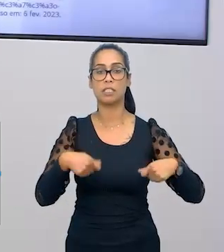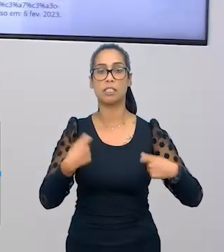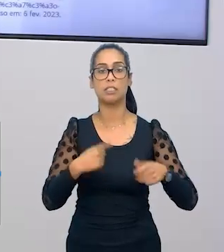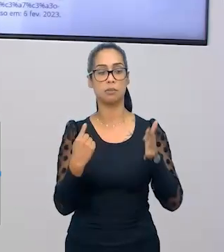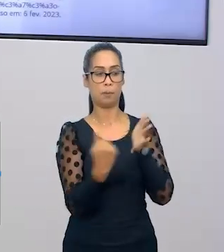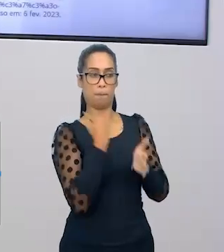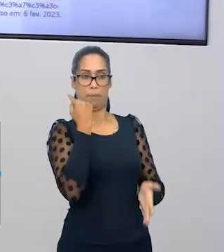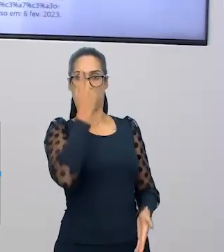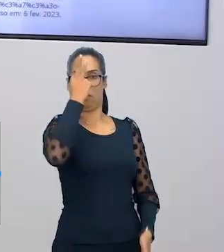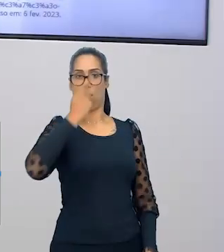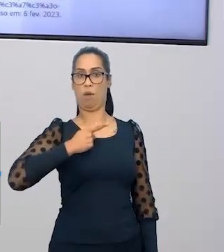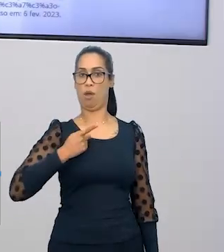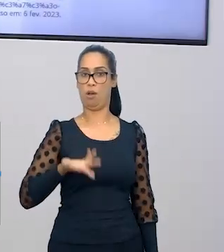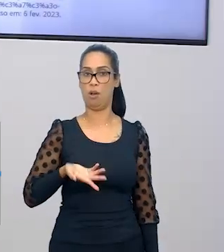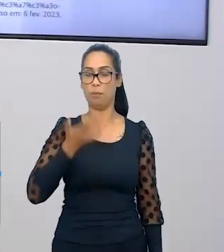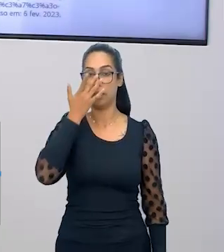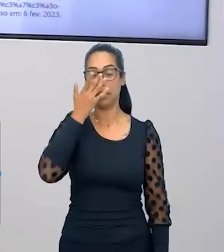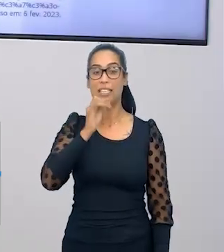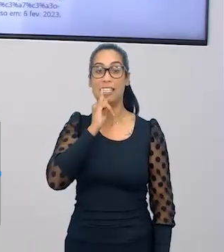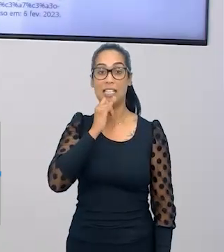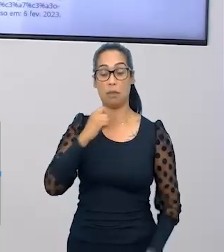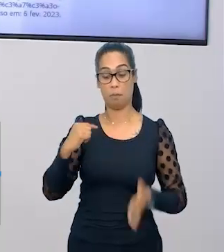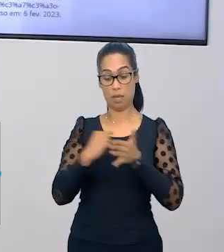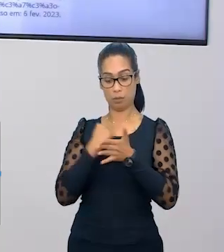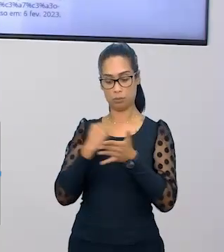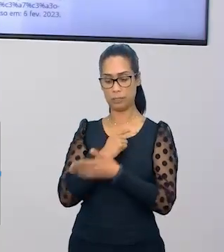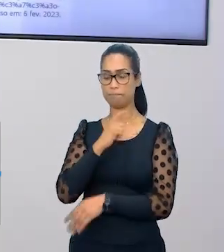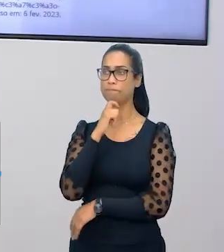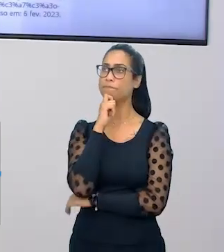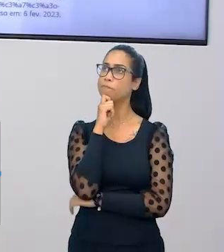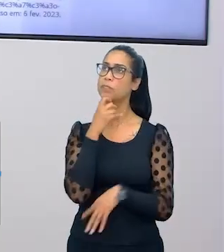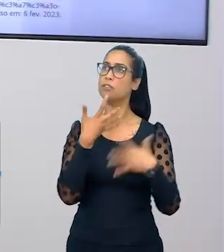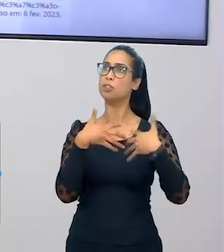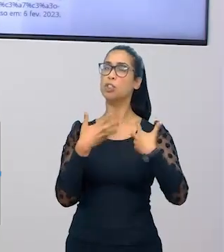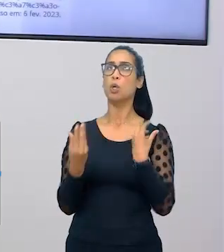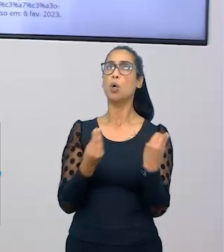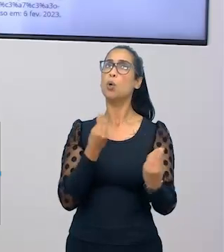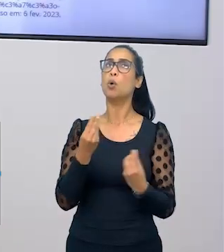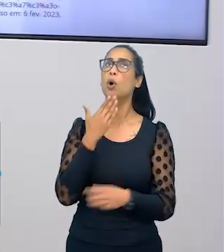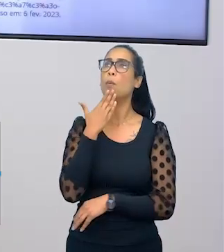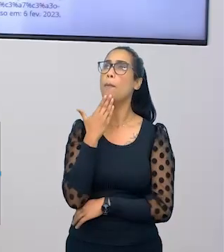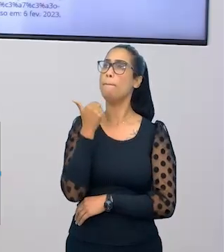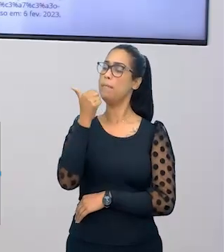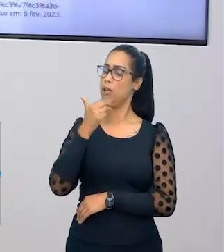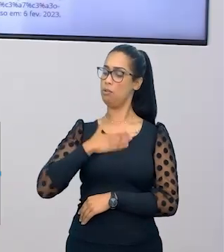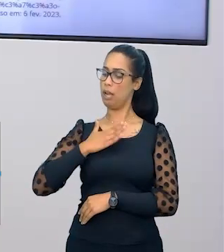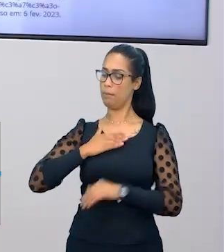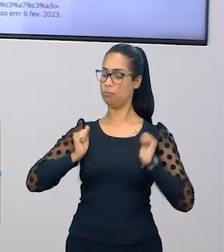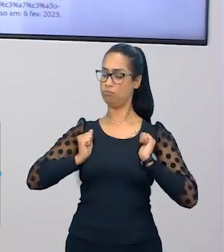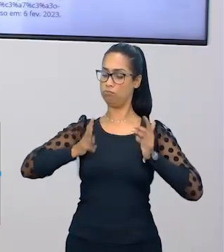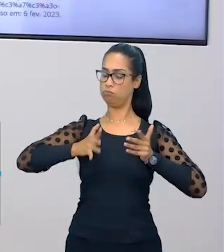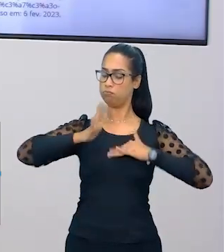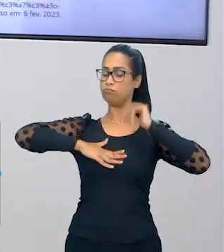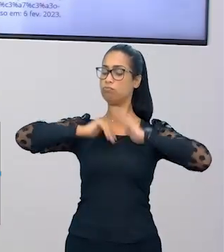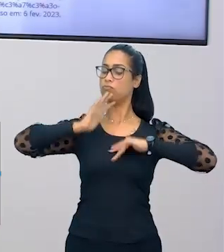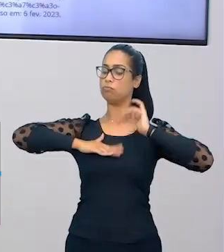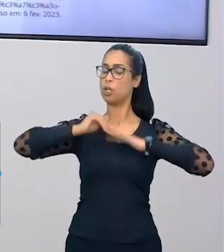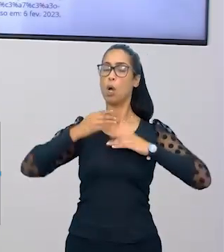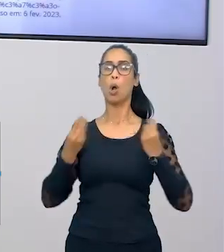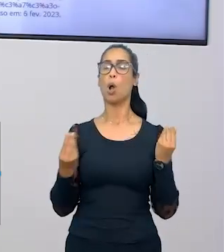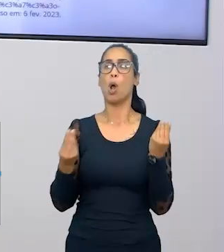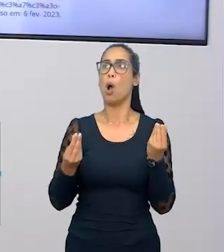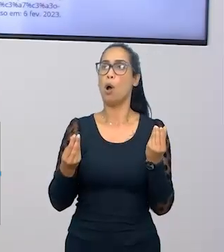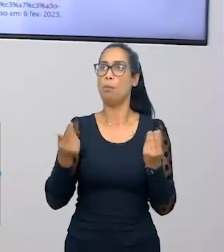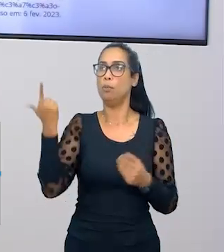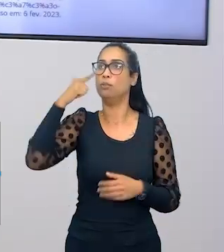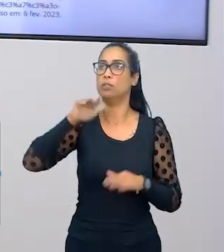posso fazer para melhorar, né? Porque a gente já sabe que as coisas voltam, as PETs, né, as garrafas, elas voltam e às vezes as